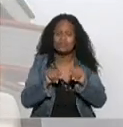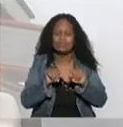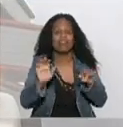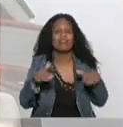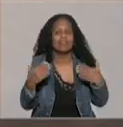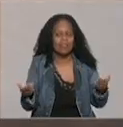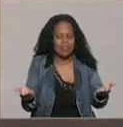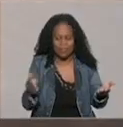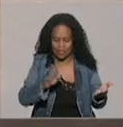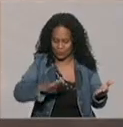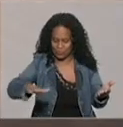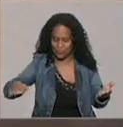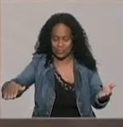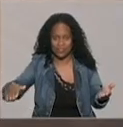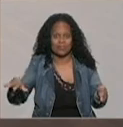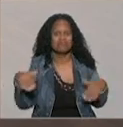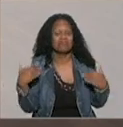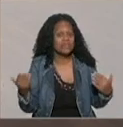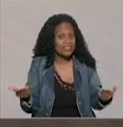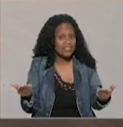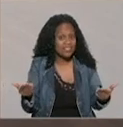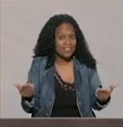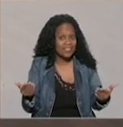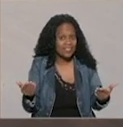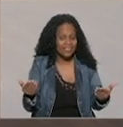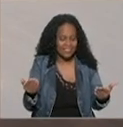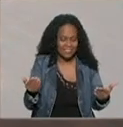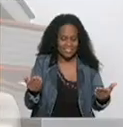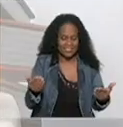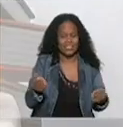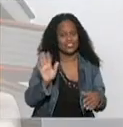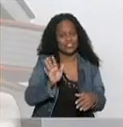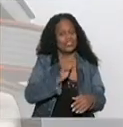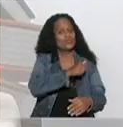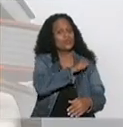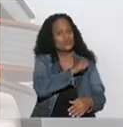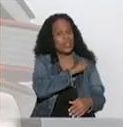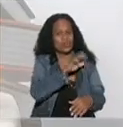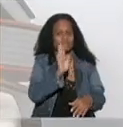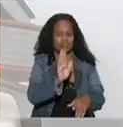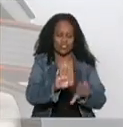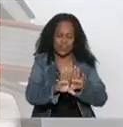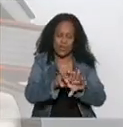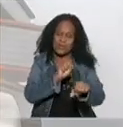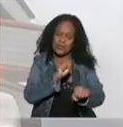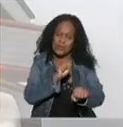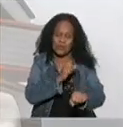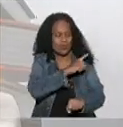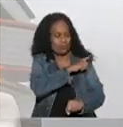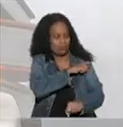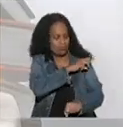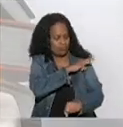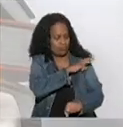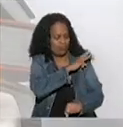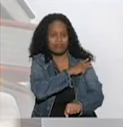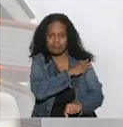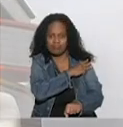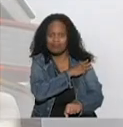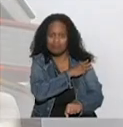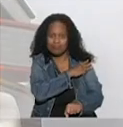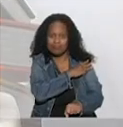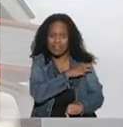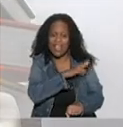médio. Ai, que delícia. Padrinhos, né? Como se fossem padrinhos. Eu devia ter trazido até para ler para vocês a carta, porque eles fazem uma